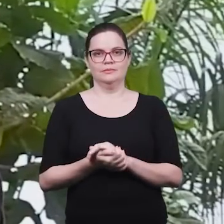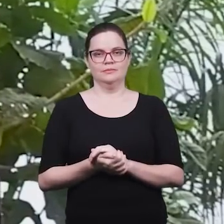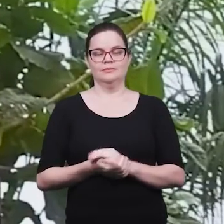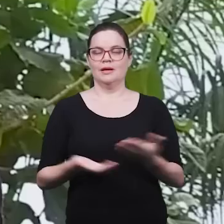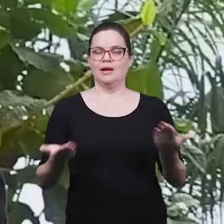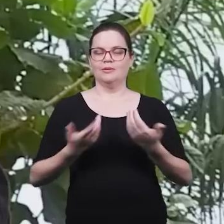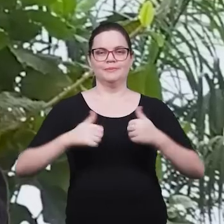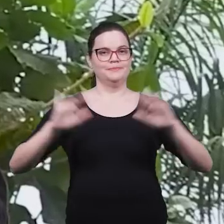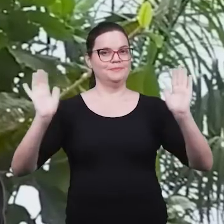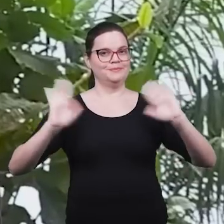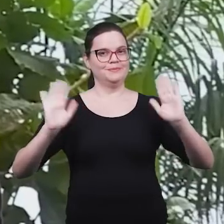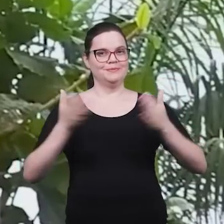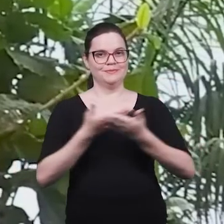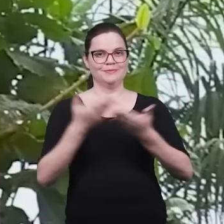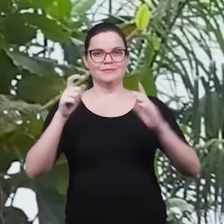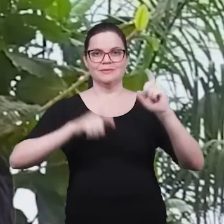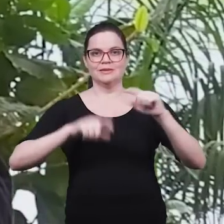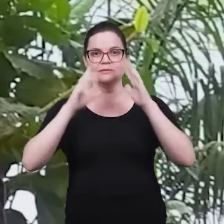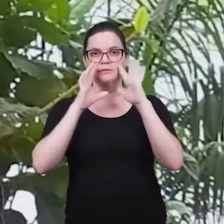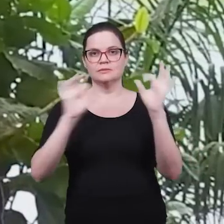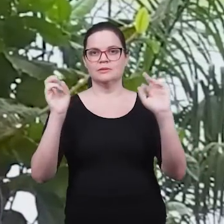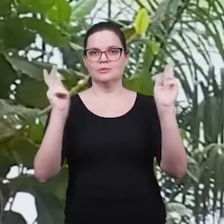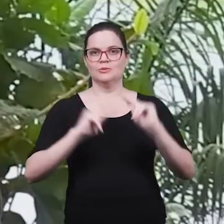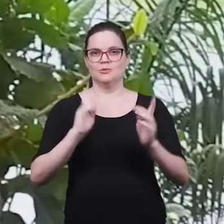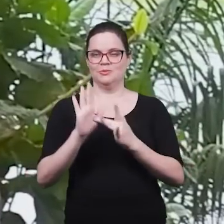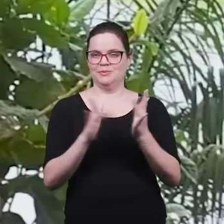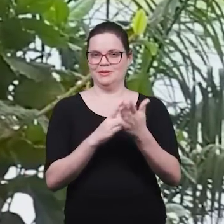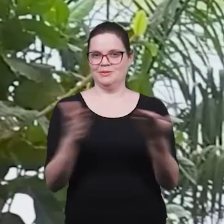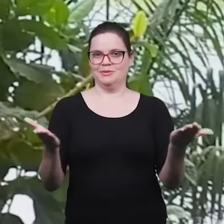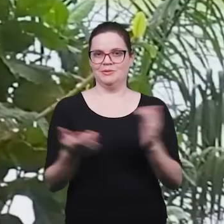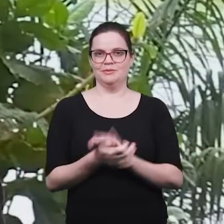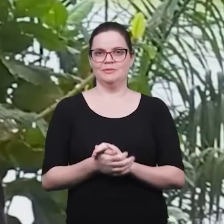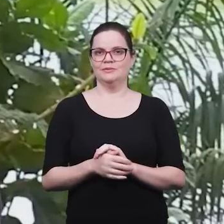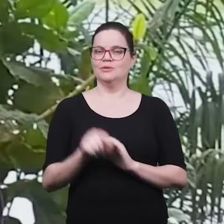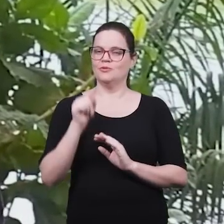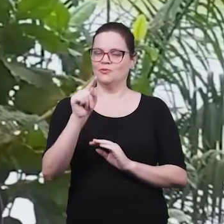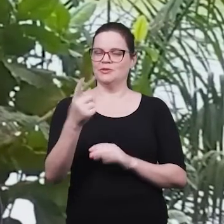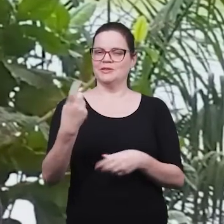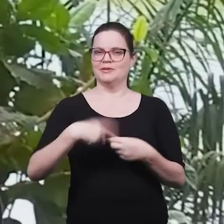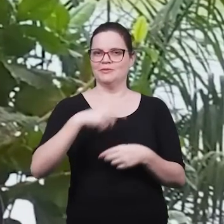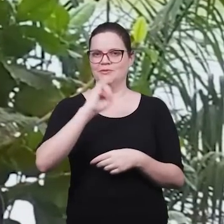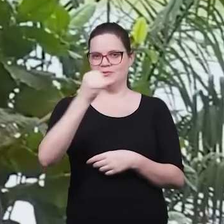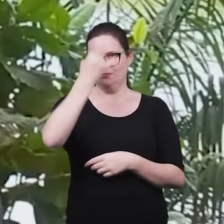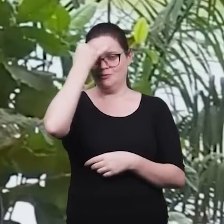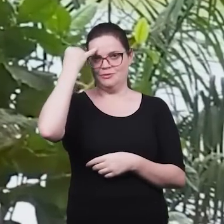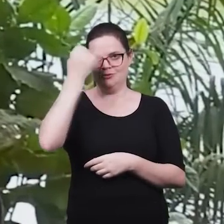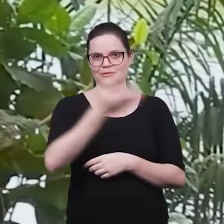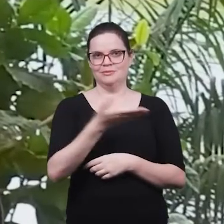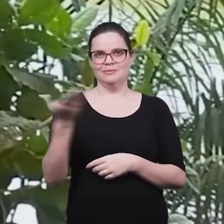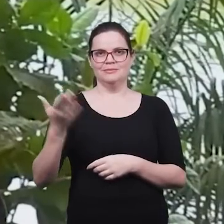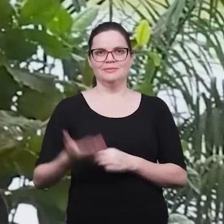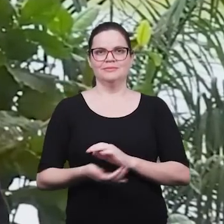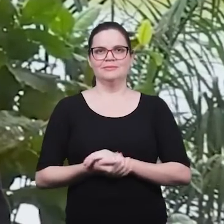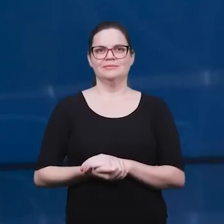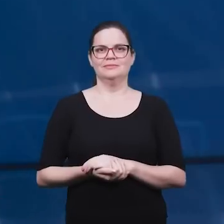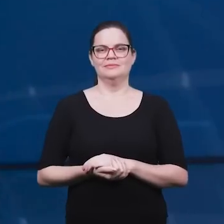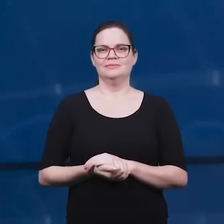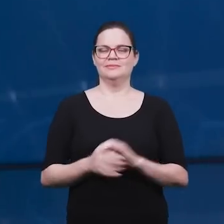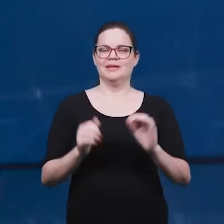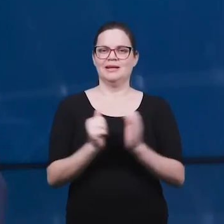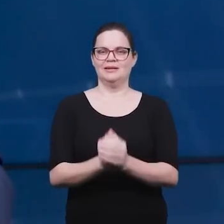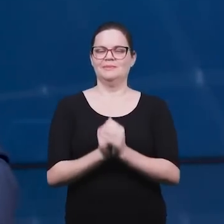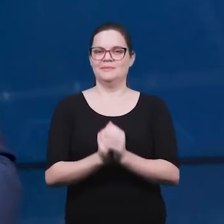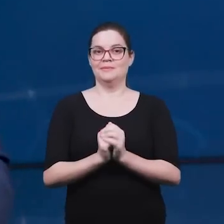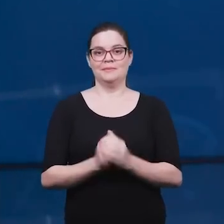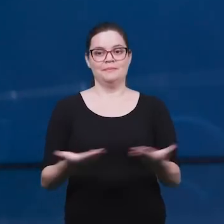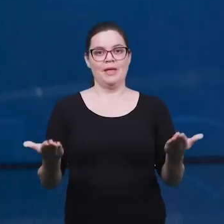nos despedimos dos amados irmãos com a paz do Senhor Jesus. E agora é com você, irmão Jorge Pessoa. Amém.